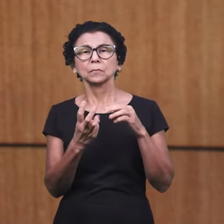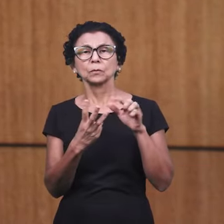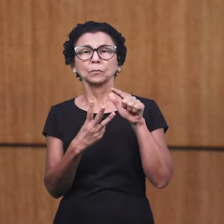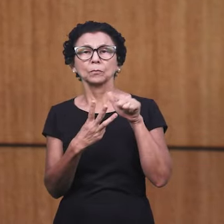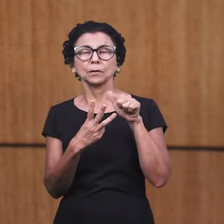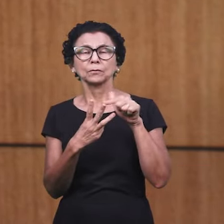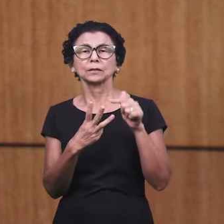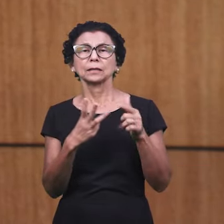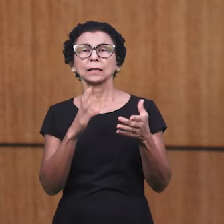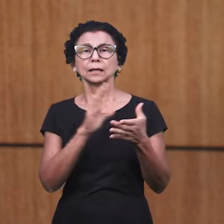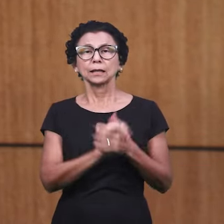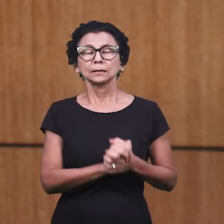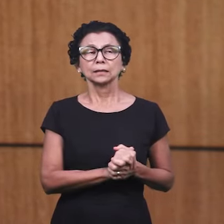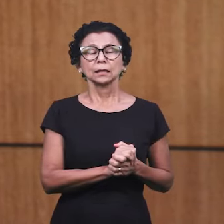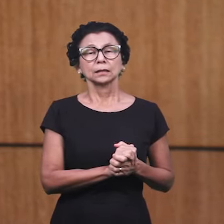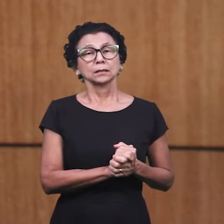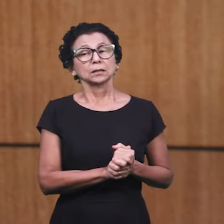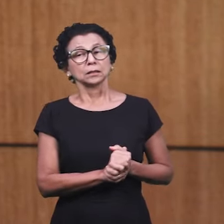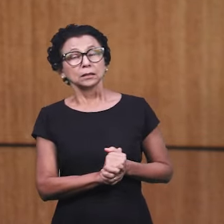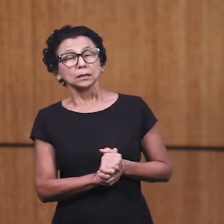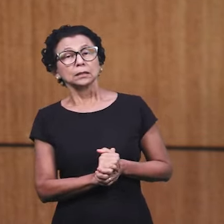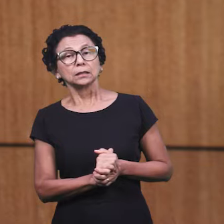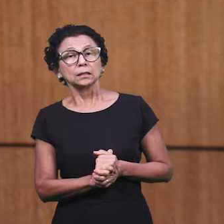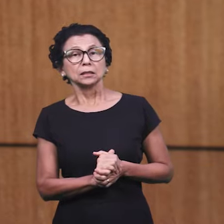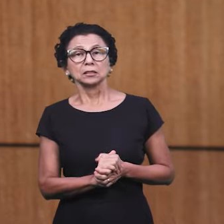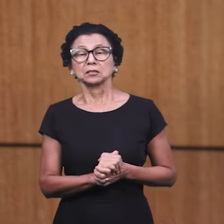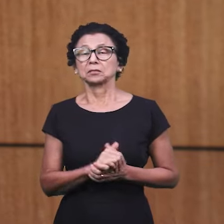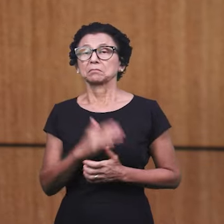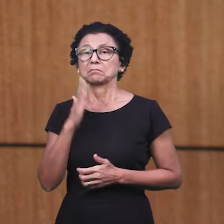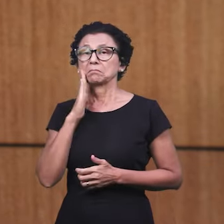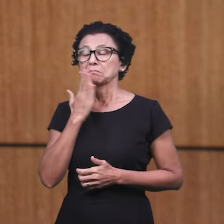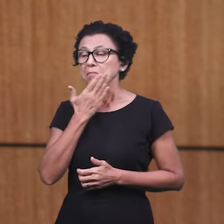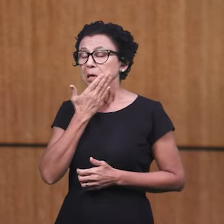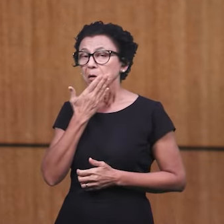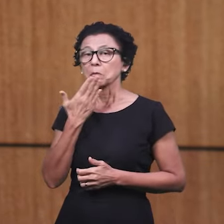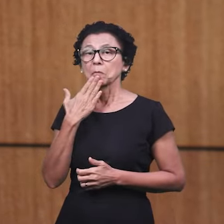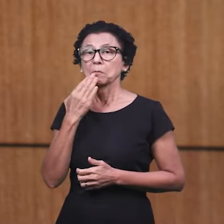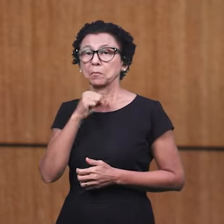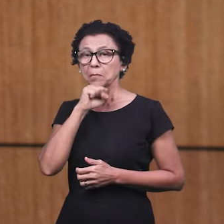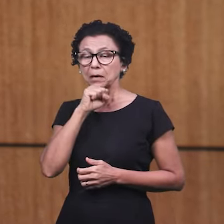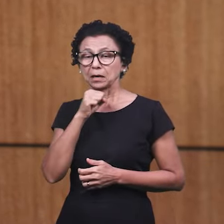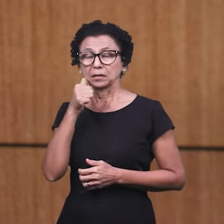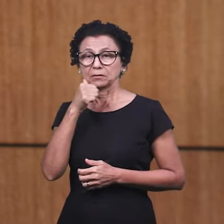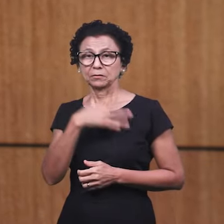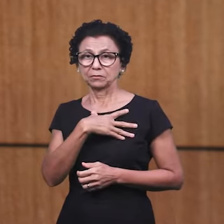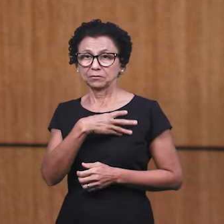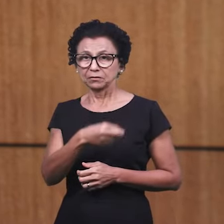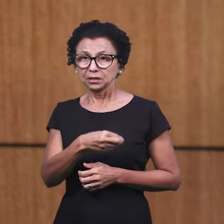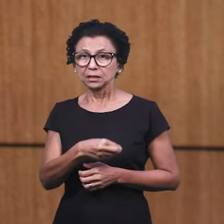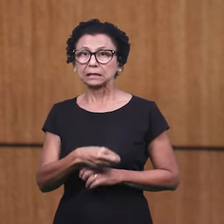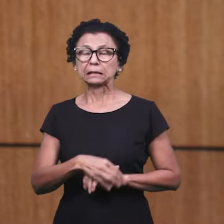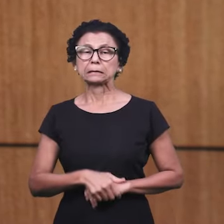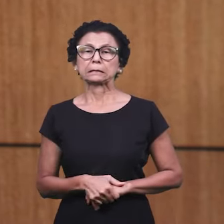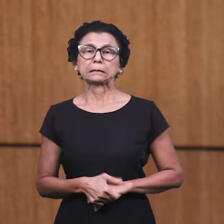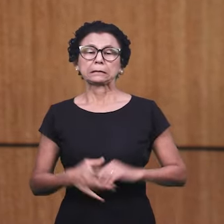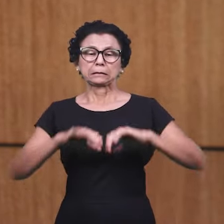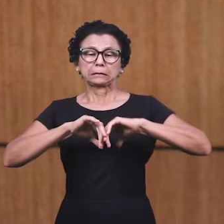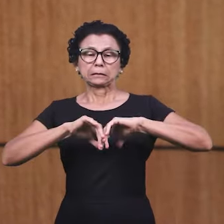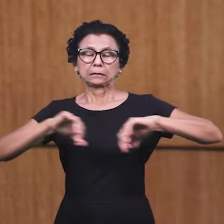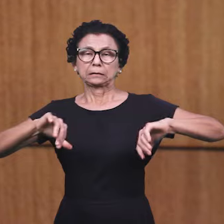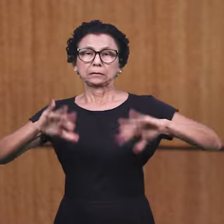fala com o pai, pois não concorda com a divisão de alguns bens da família. E essa situação criou uma divisão na